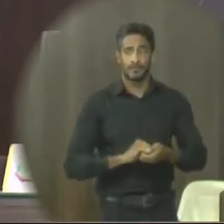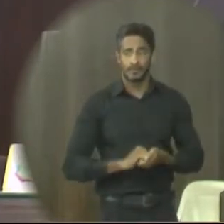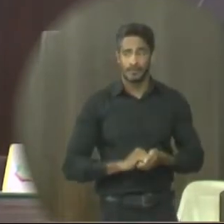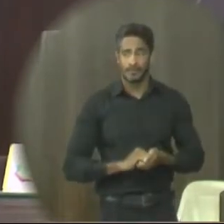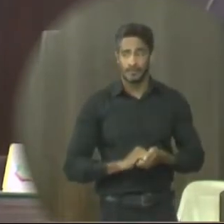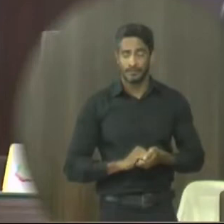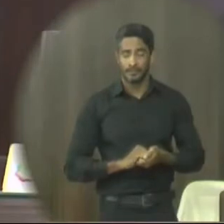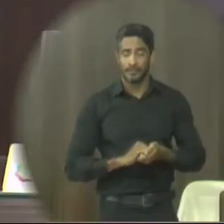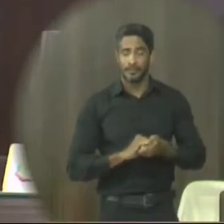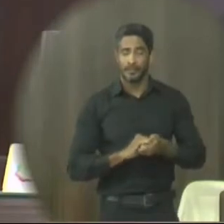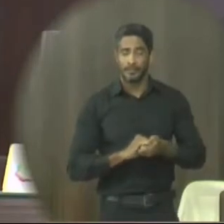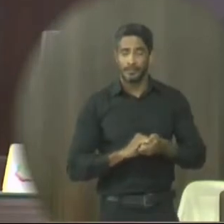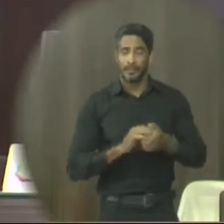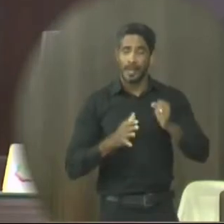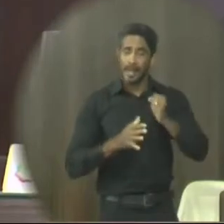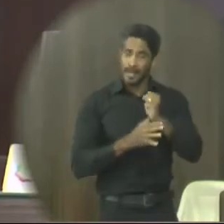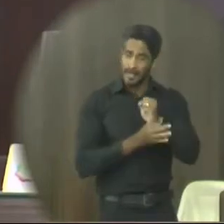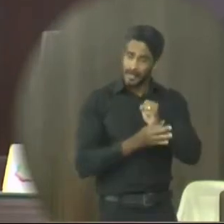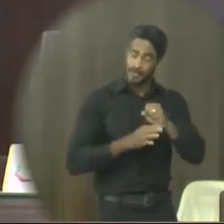a garantir